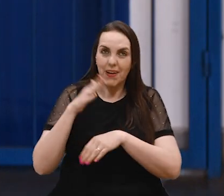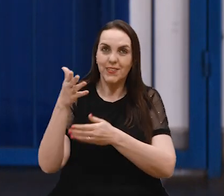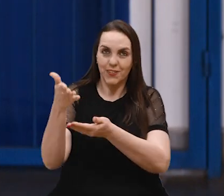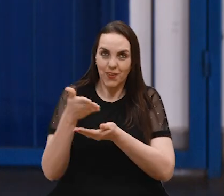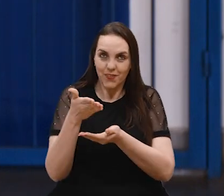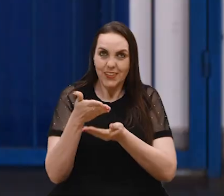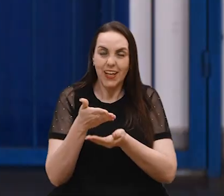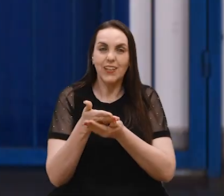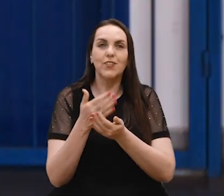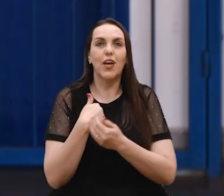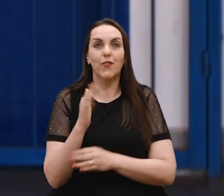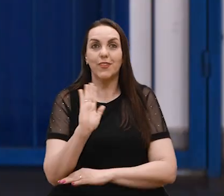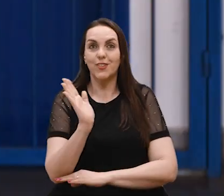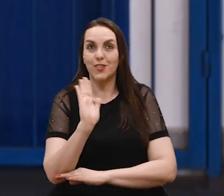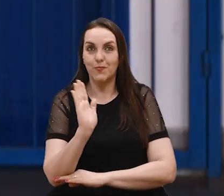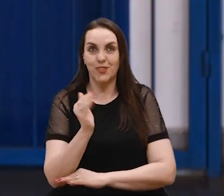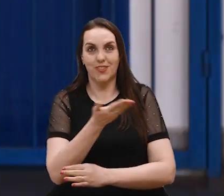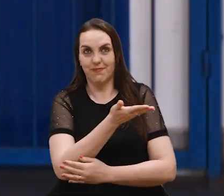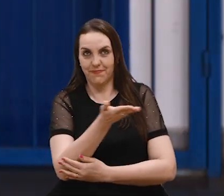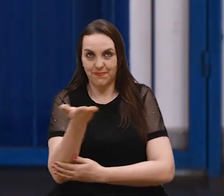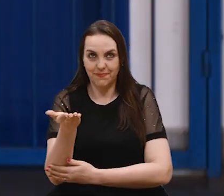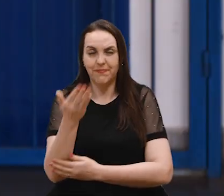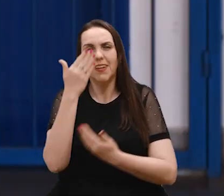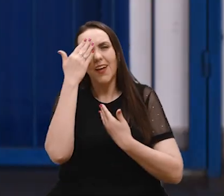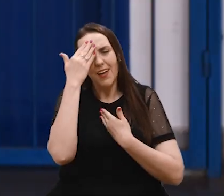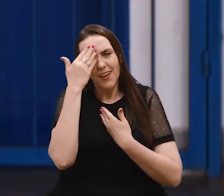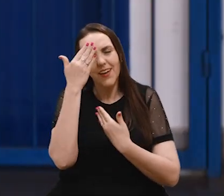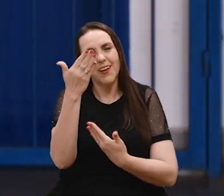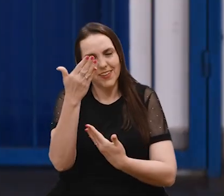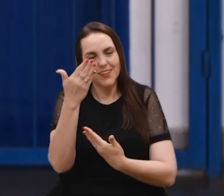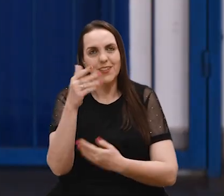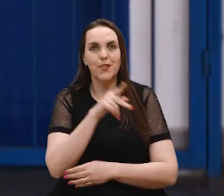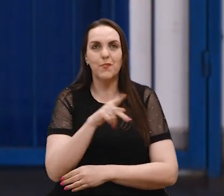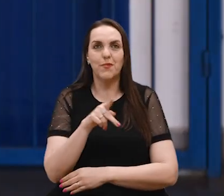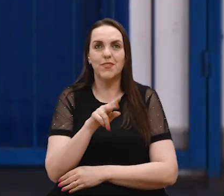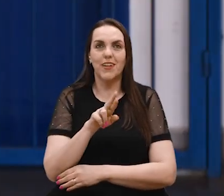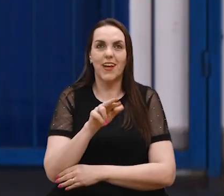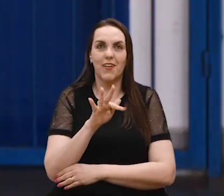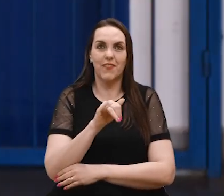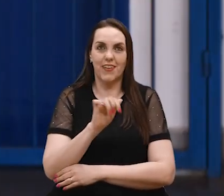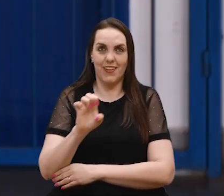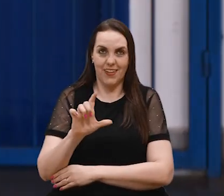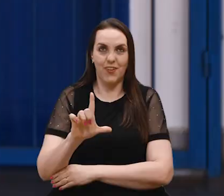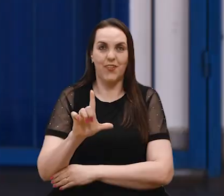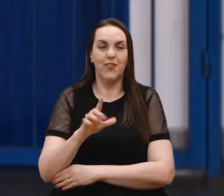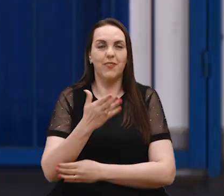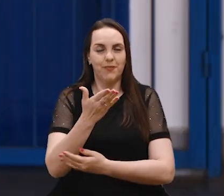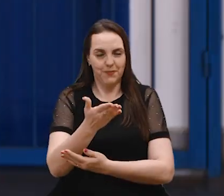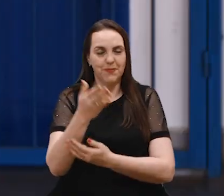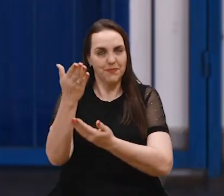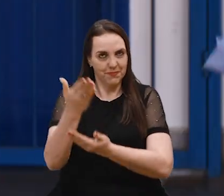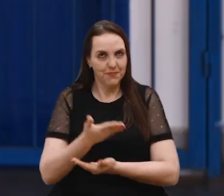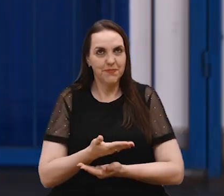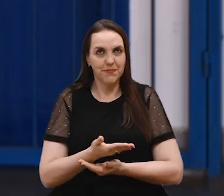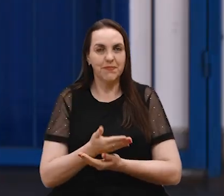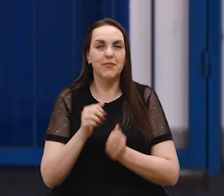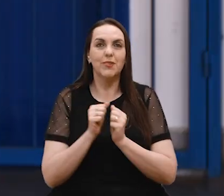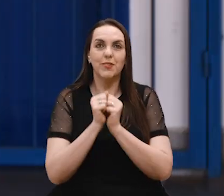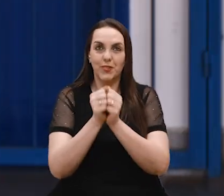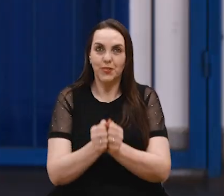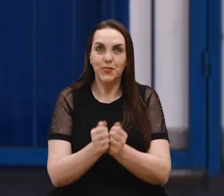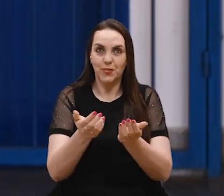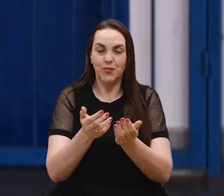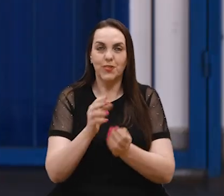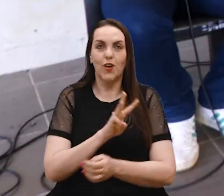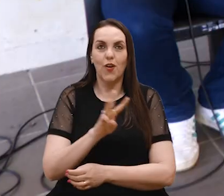convidados. Eu vou me despedir, então. Agradeço o professor Rafael Ferreira, né, que veio aqui acompanhar